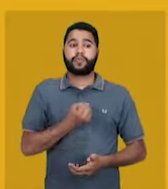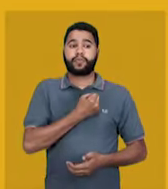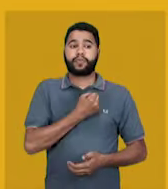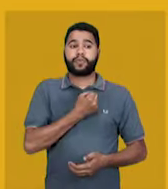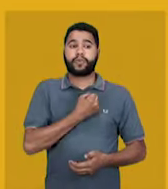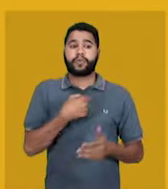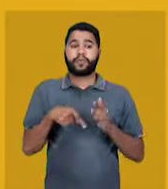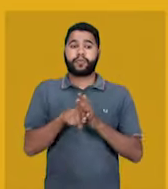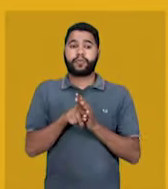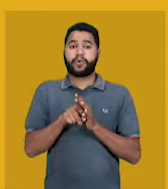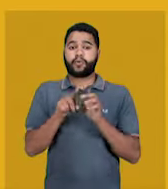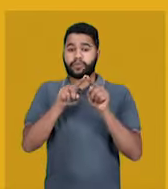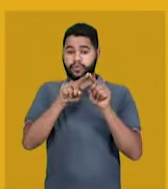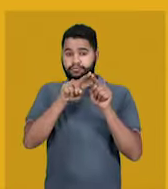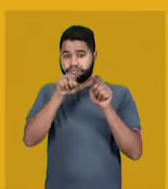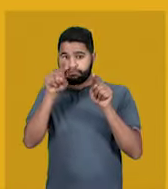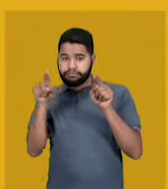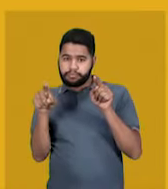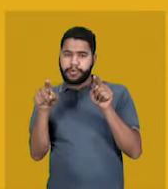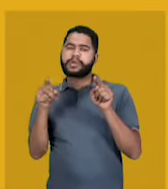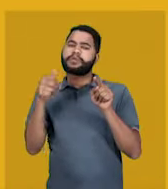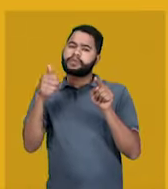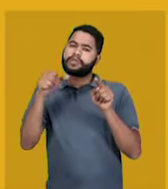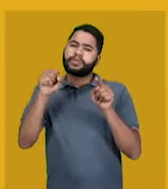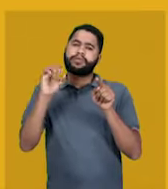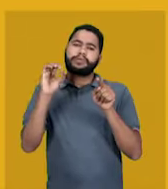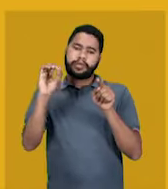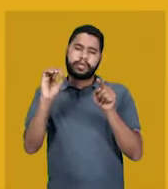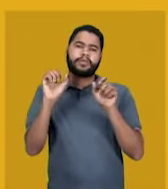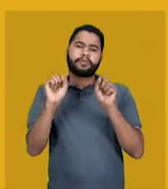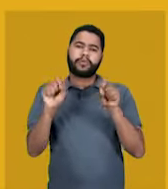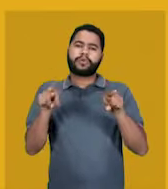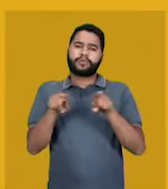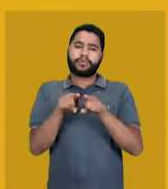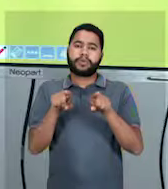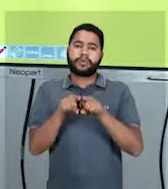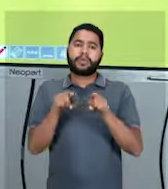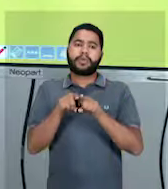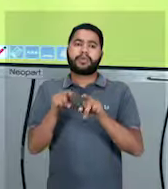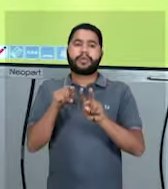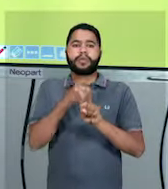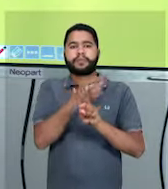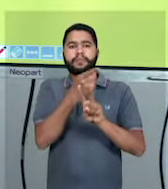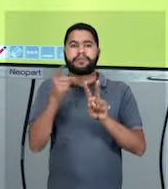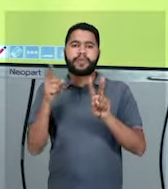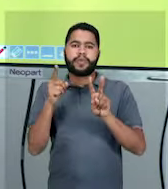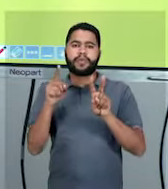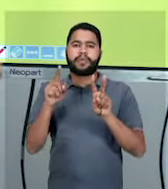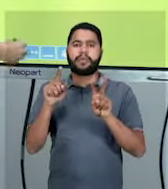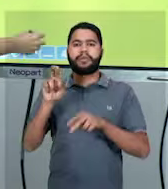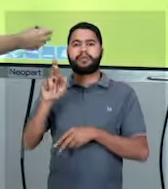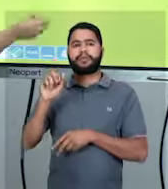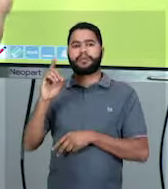meia volta é 180, também posso dizer que é π radiano,